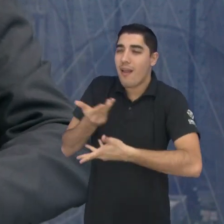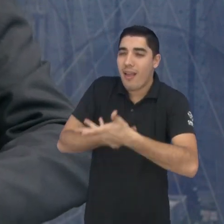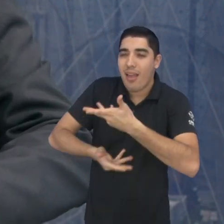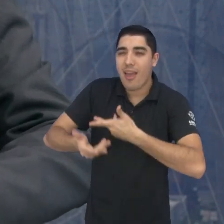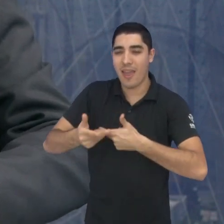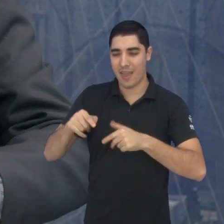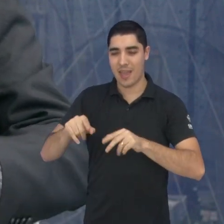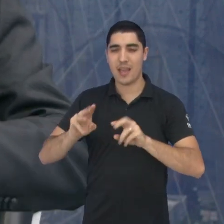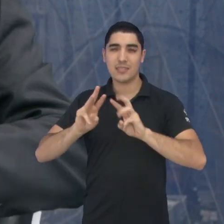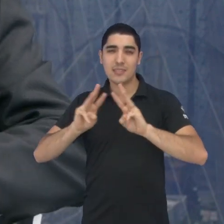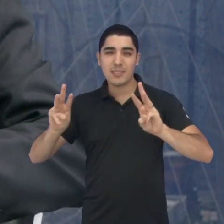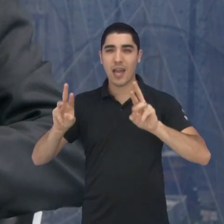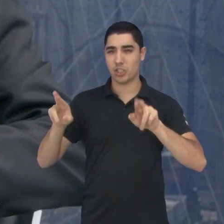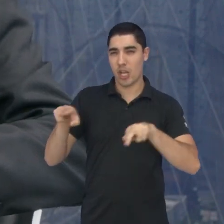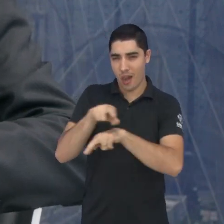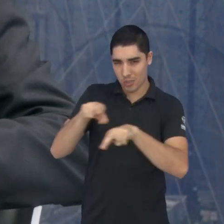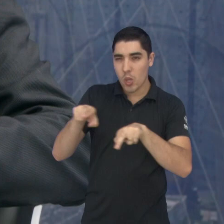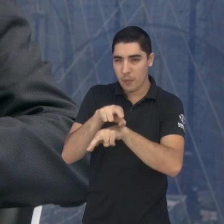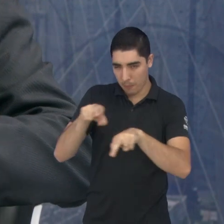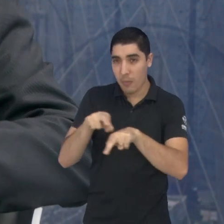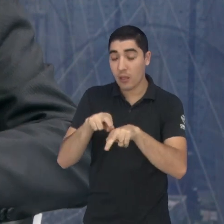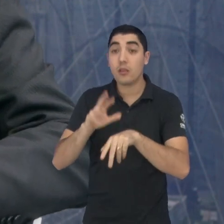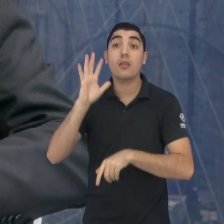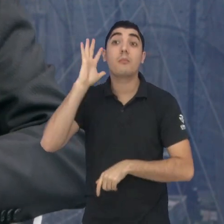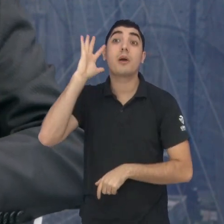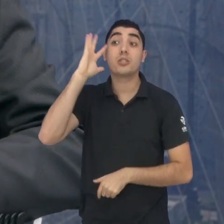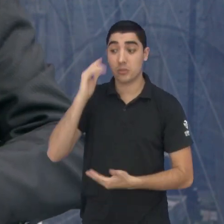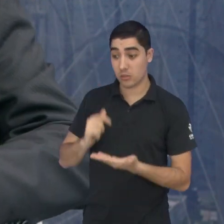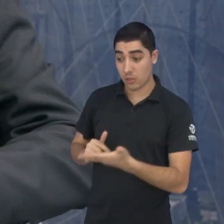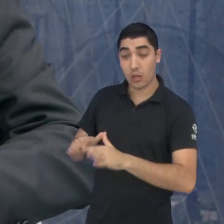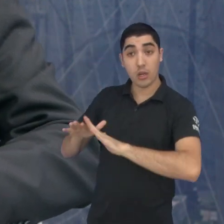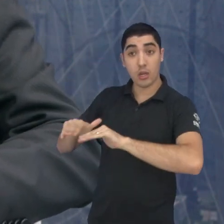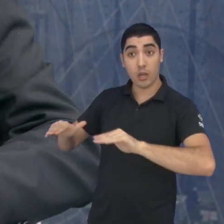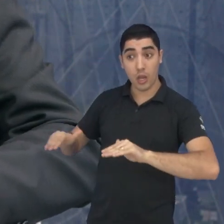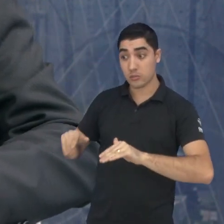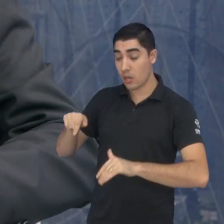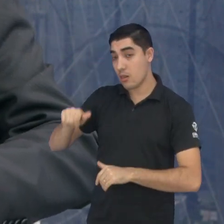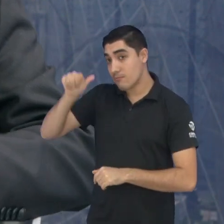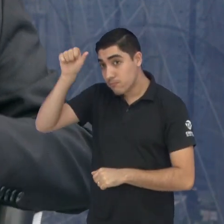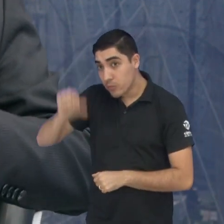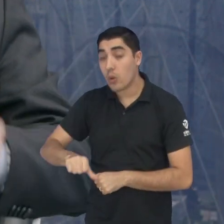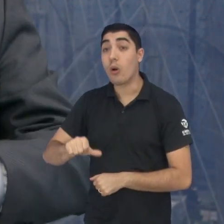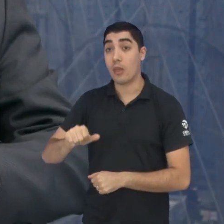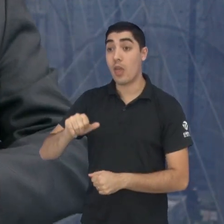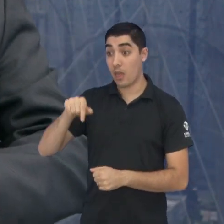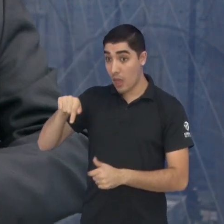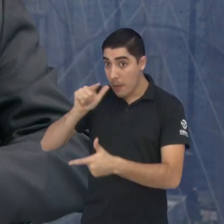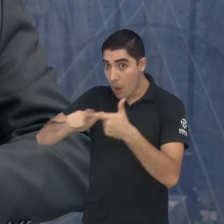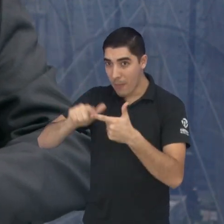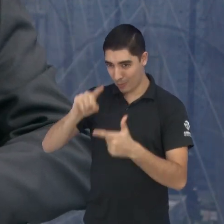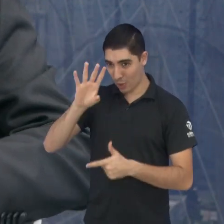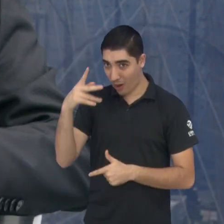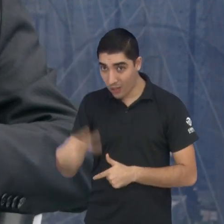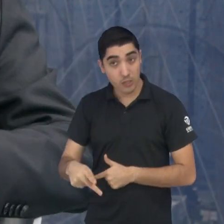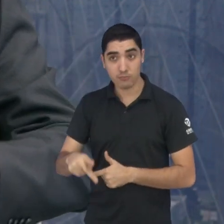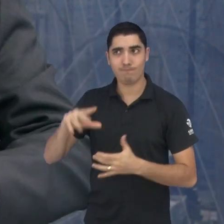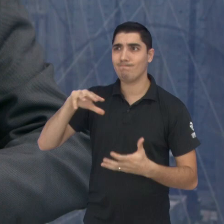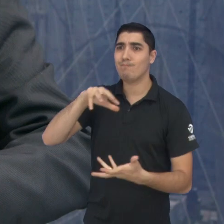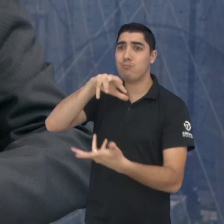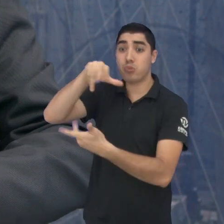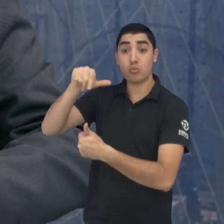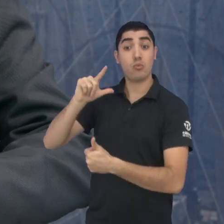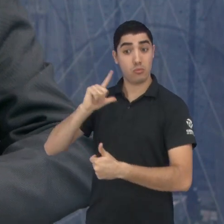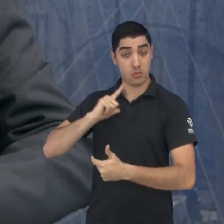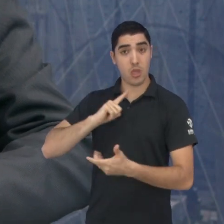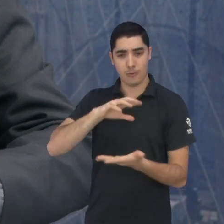comum hoje em dia, quem dirá as crianças, né? Existe uma preocupação global com relação a isso, existem entidades internacionais,